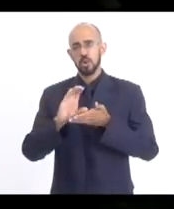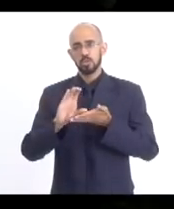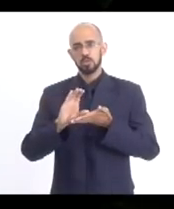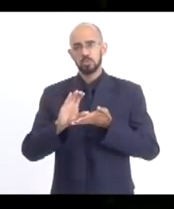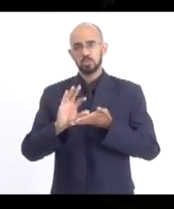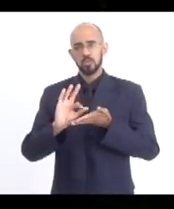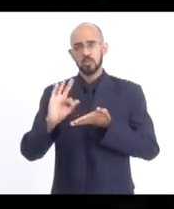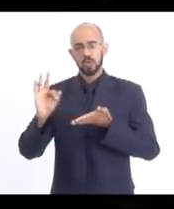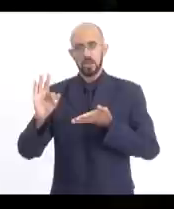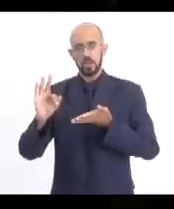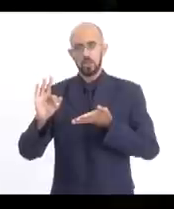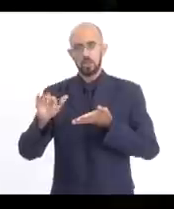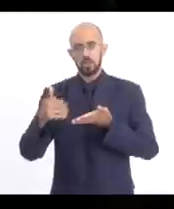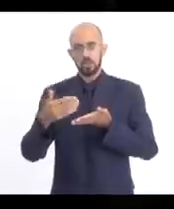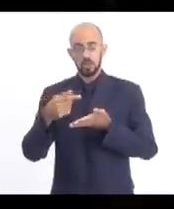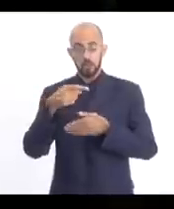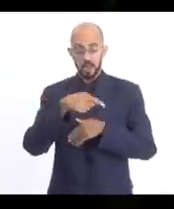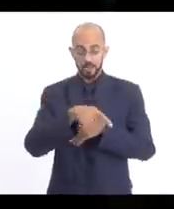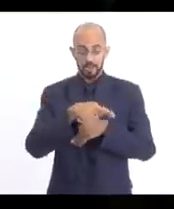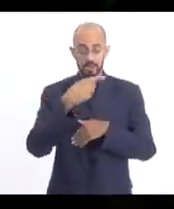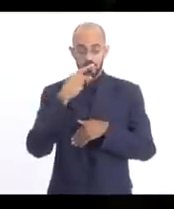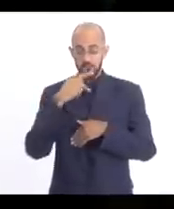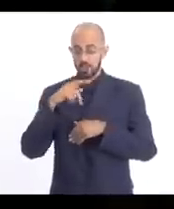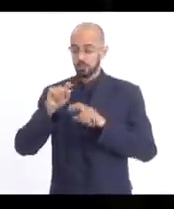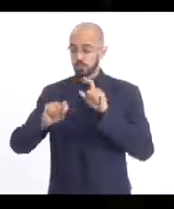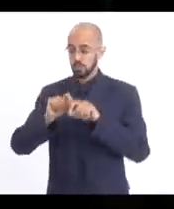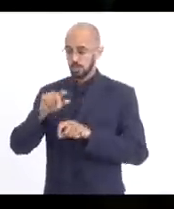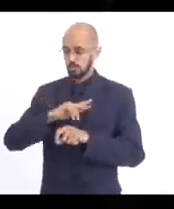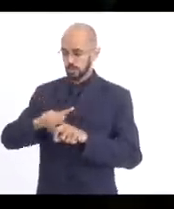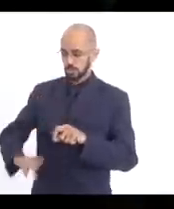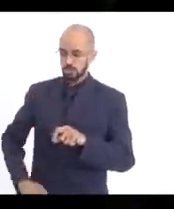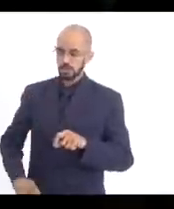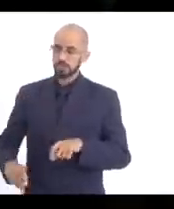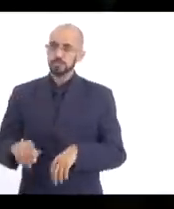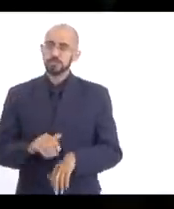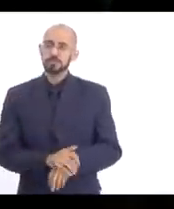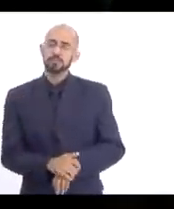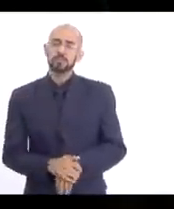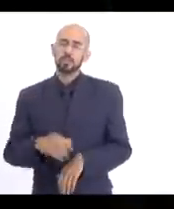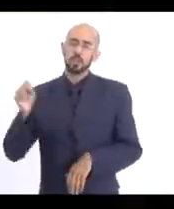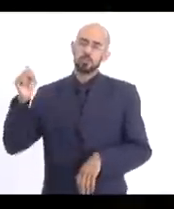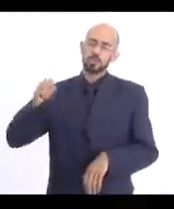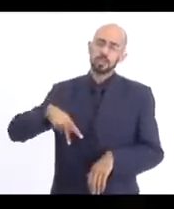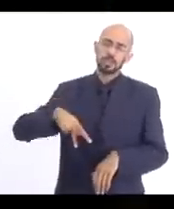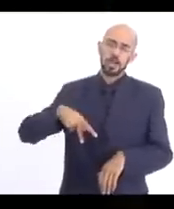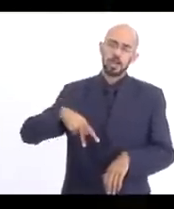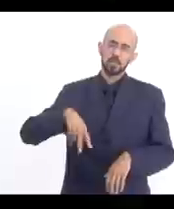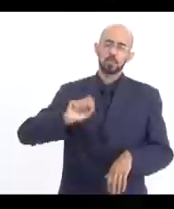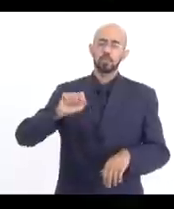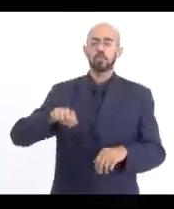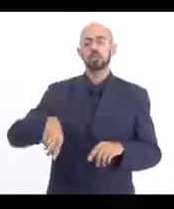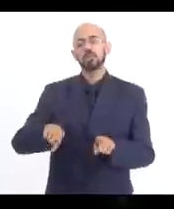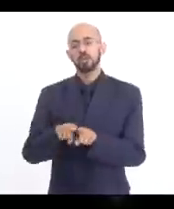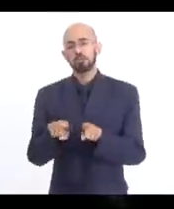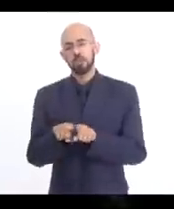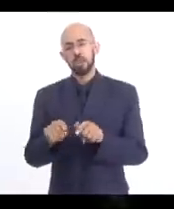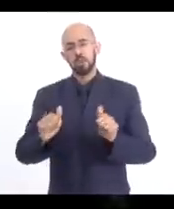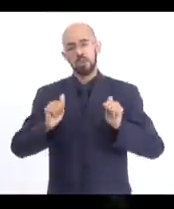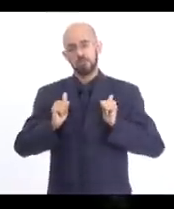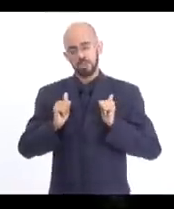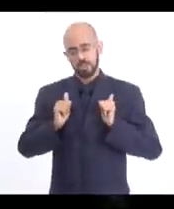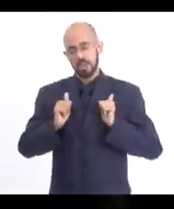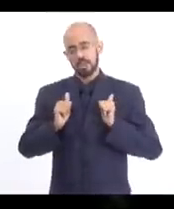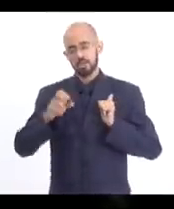seguinte, senhor presidente, está dizendo o seguinte, que a pensionista e o inativo que